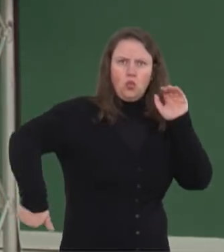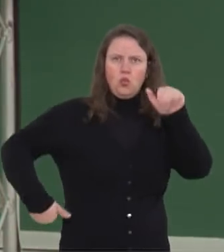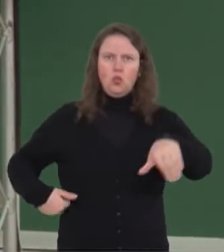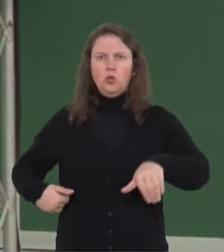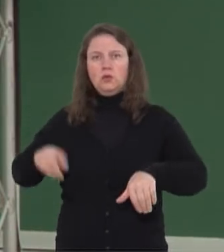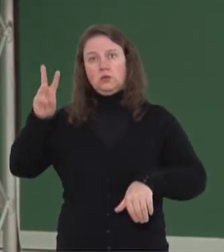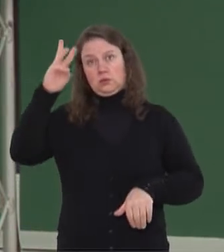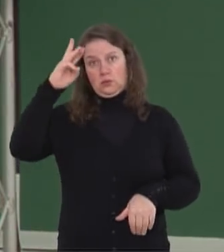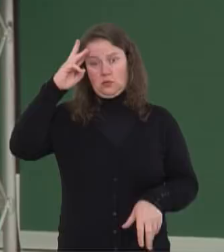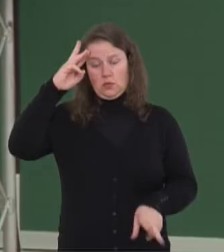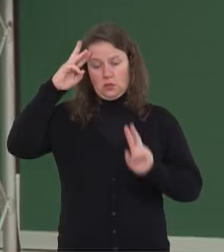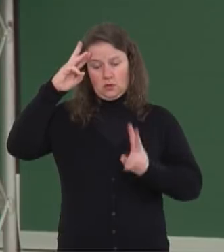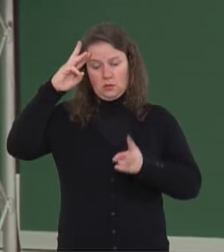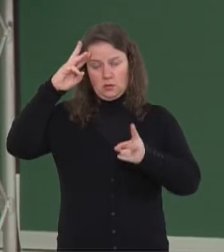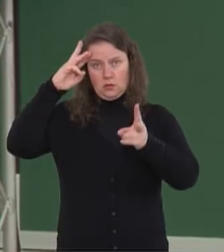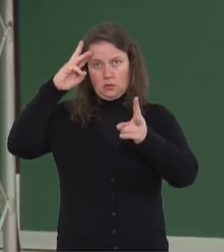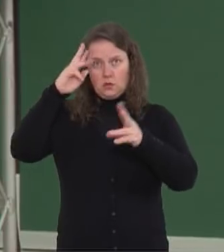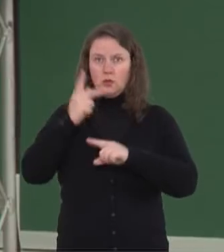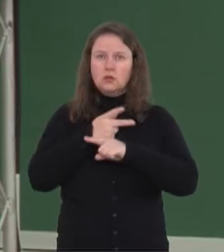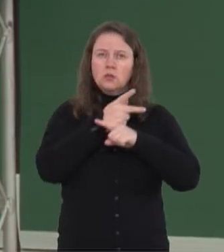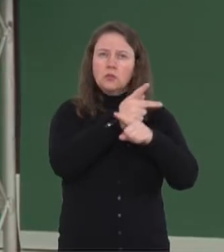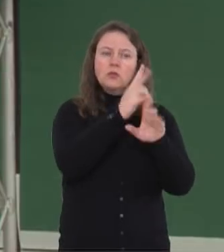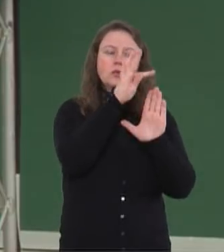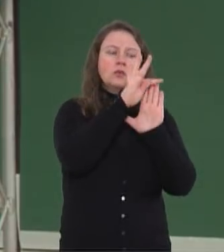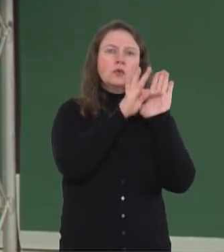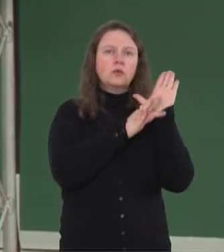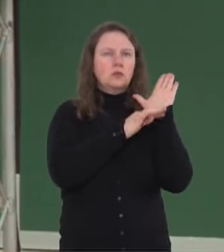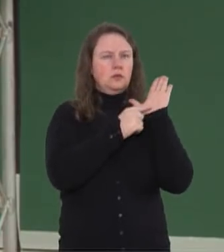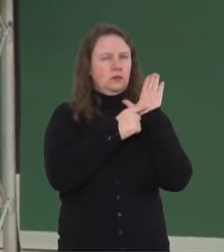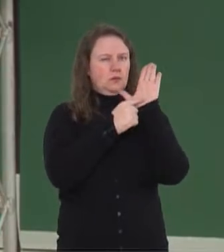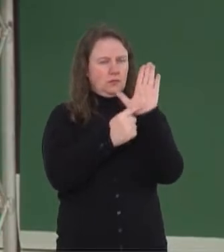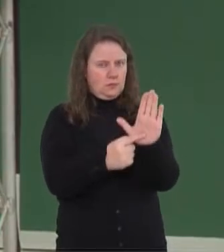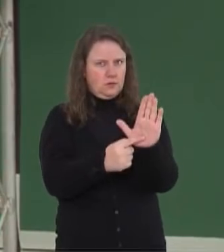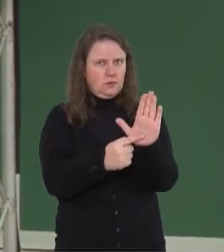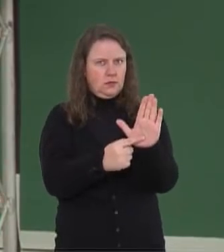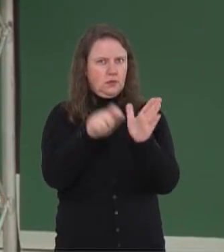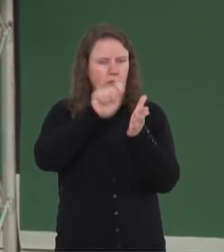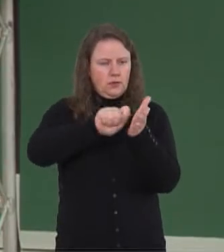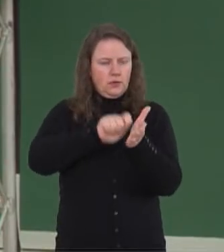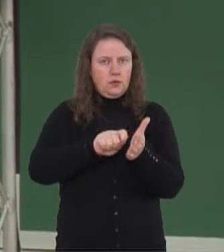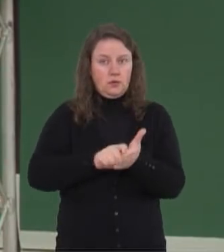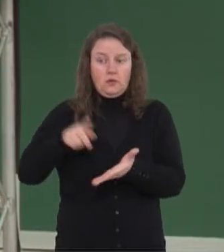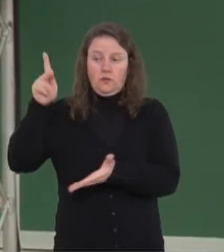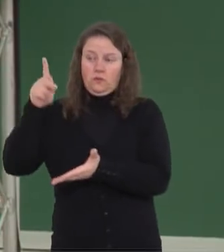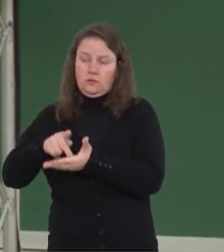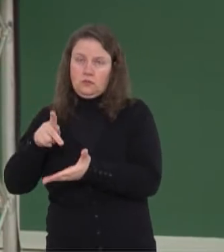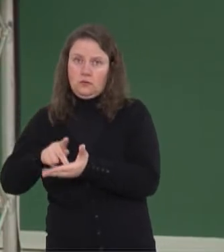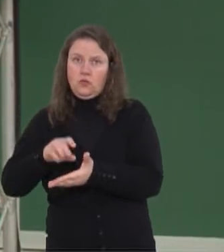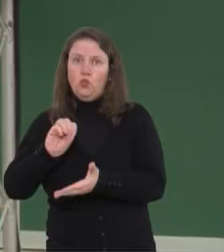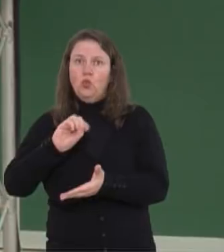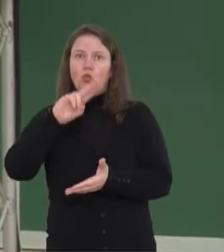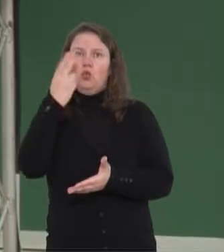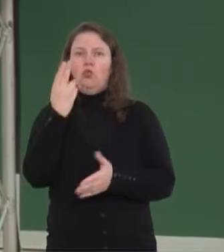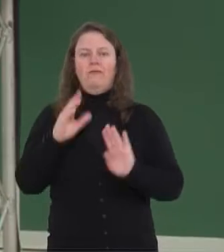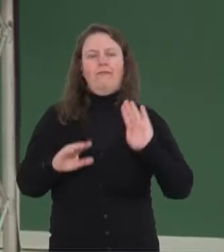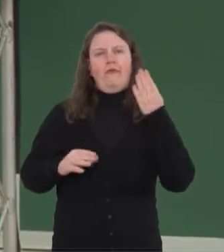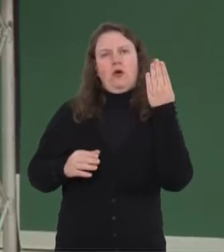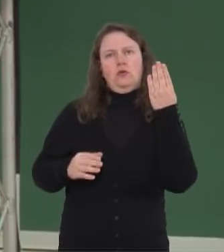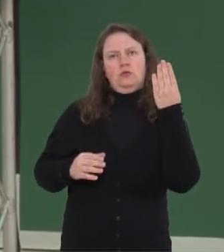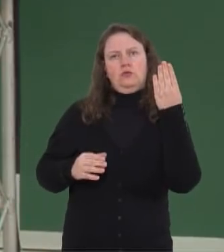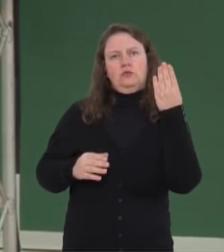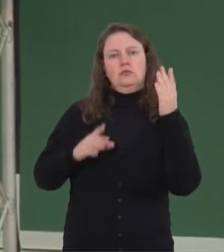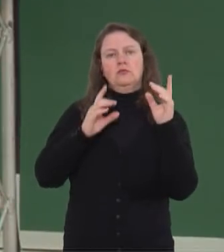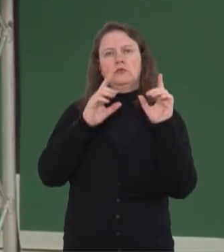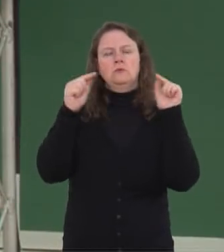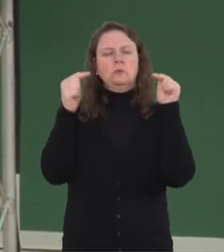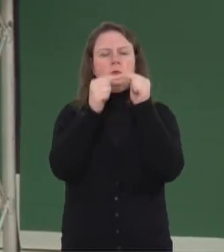Então procurem essas informações aqui no texto, escrevam verdadeiro ou falso de acordo com o que vocês vão